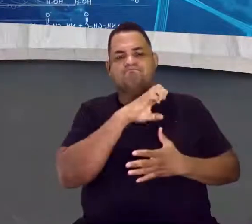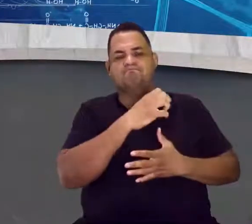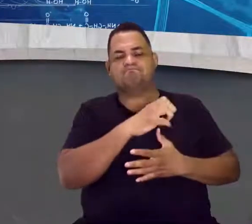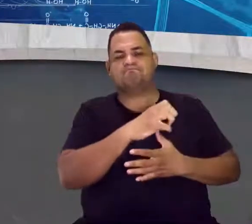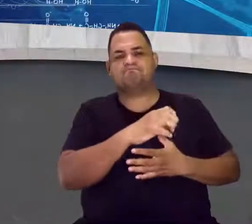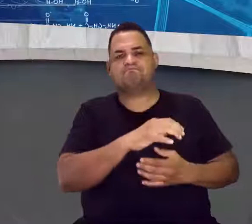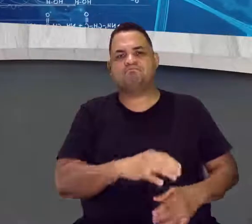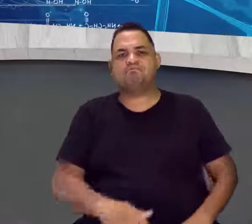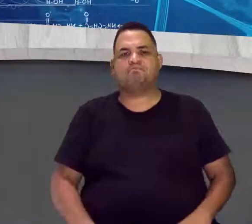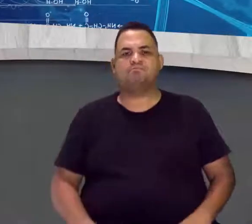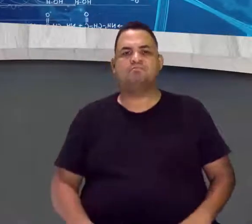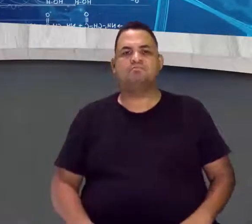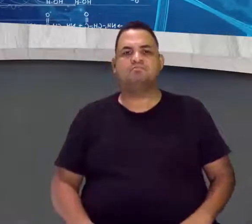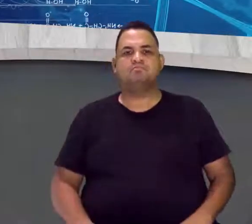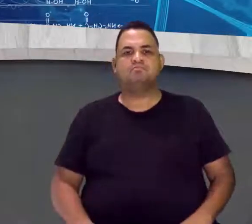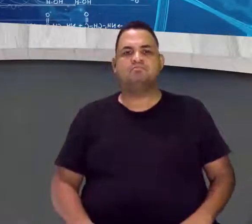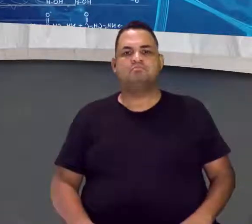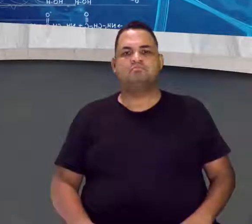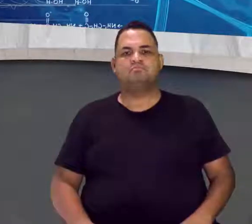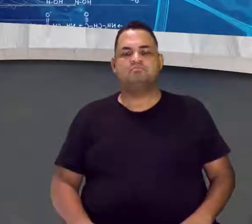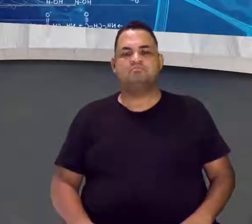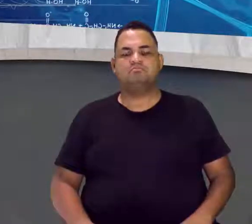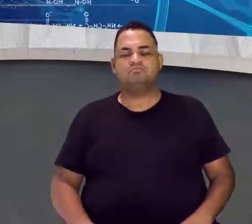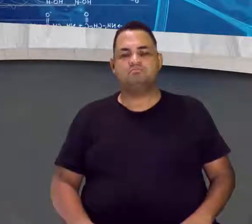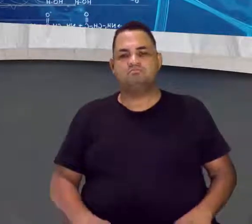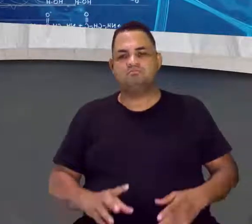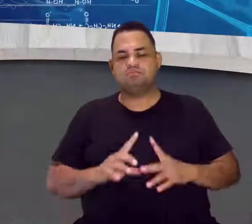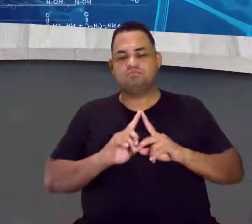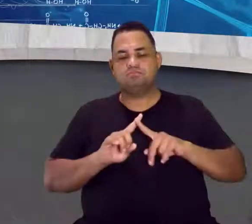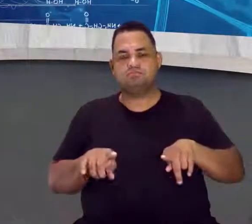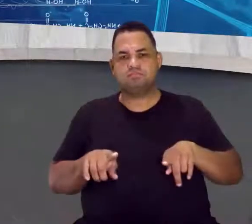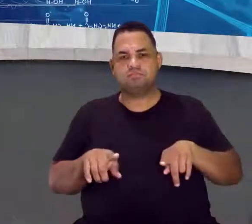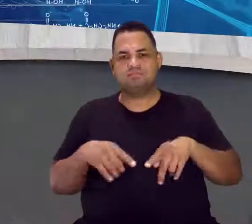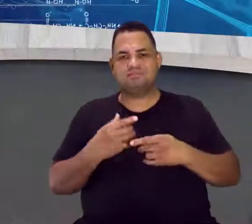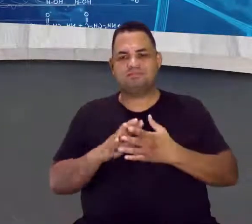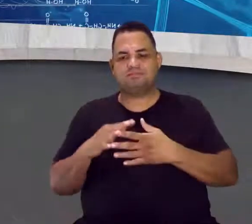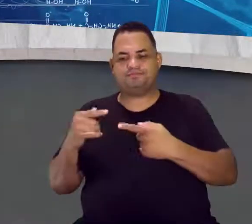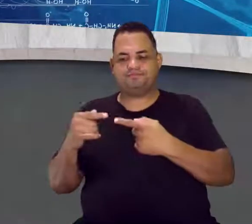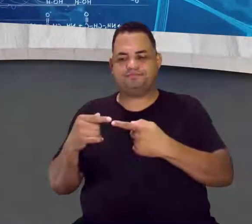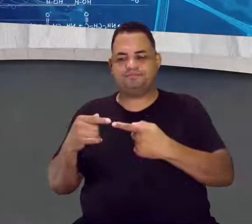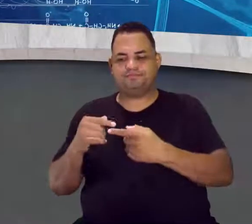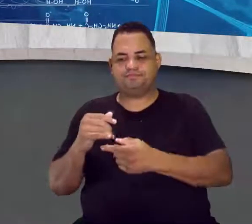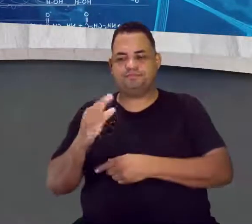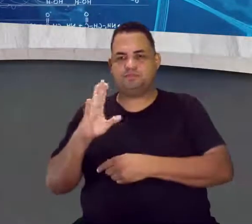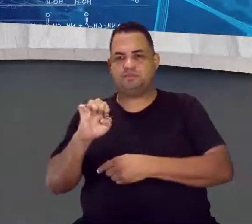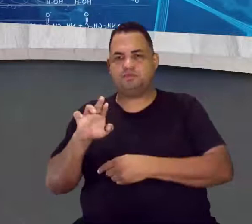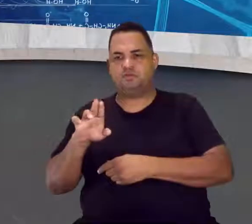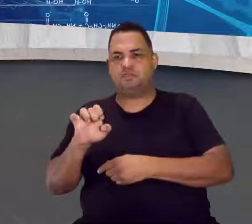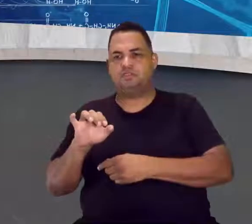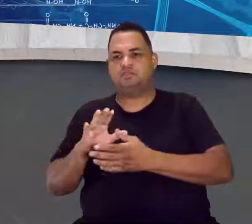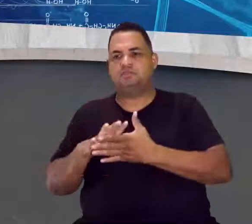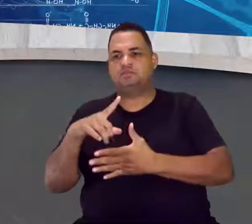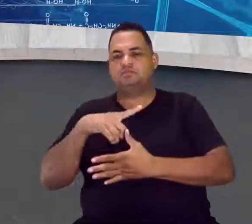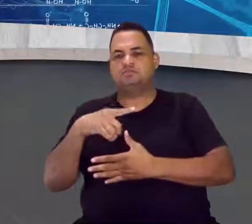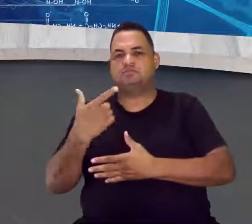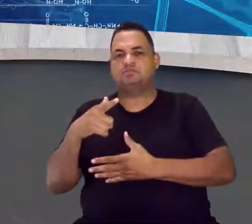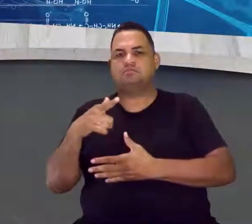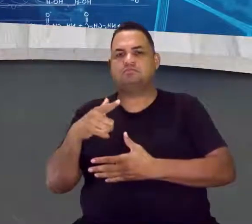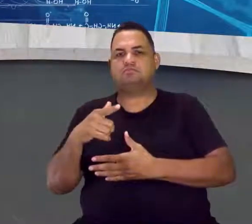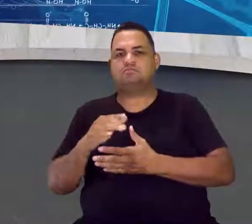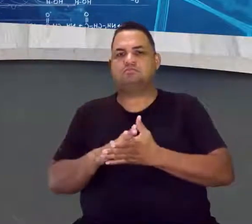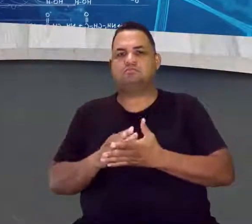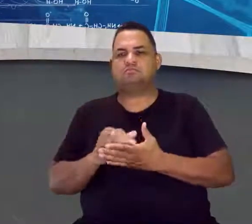dos átomos. Só que, de um modo geral, nas ligações covalentes nós não temos a presença